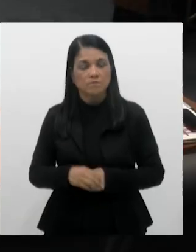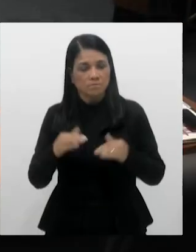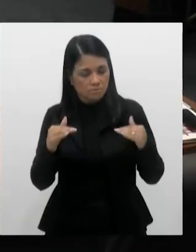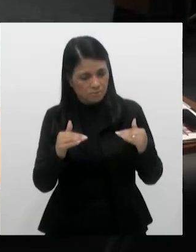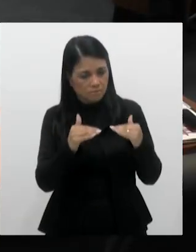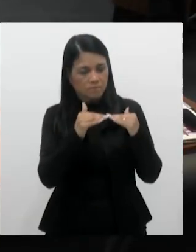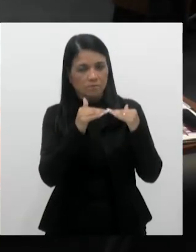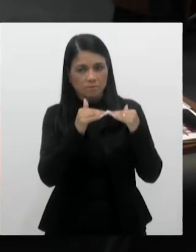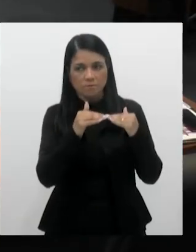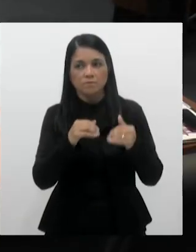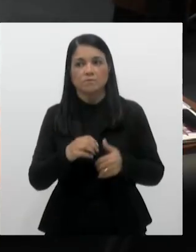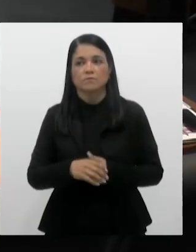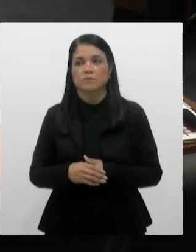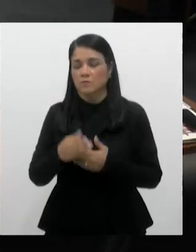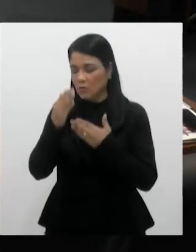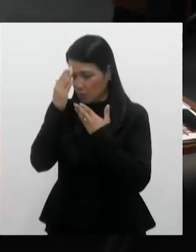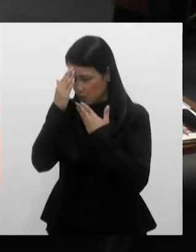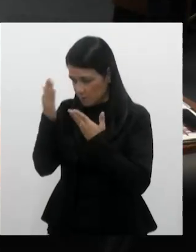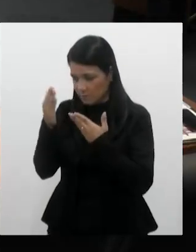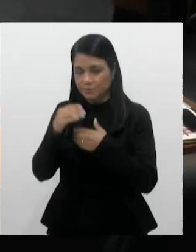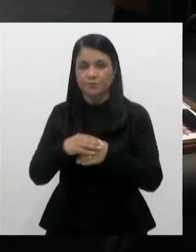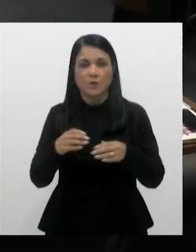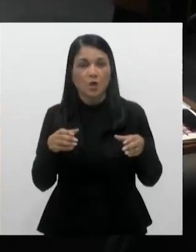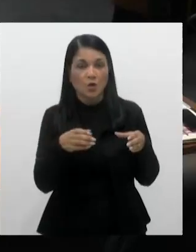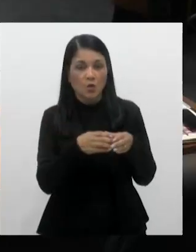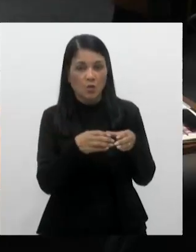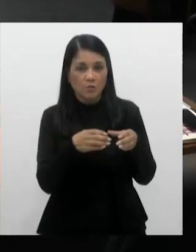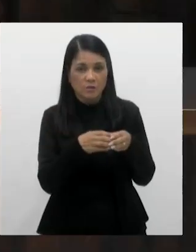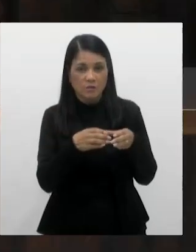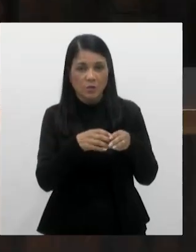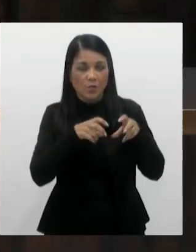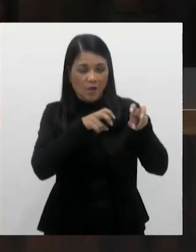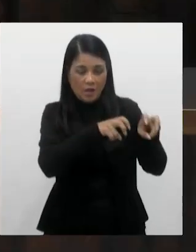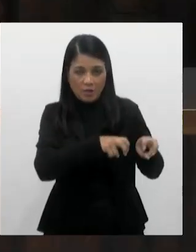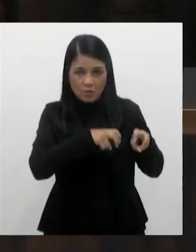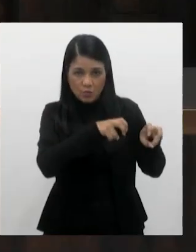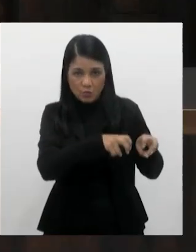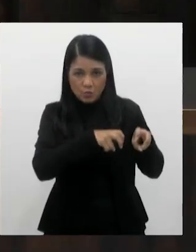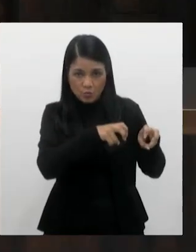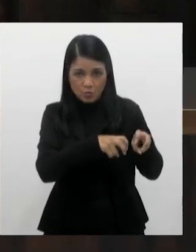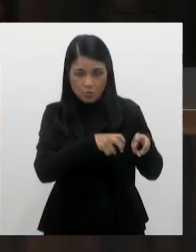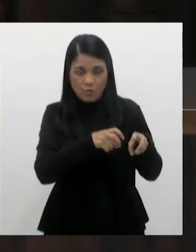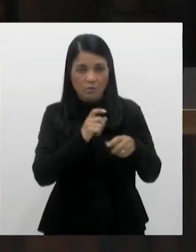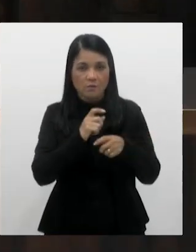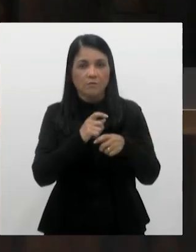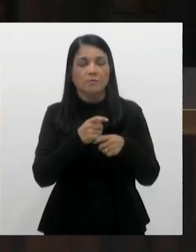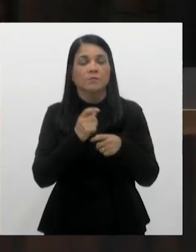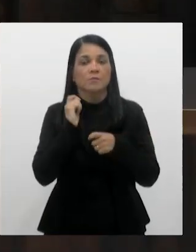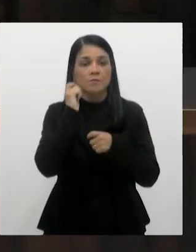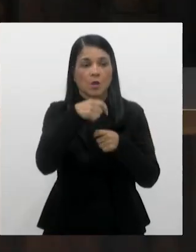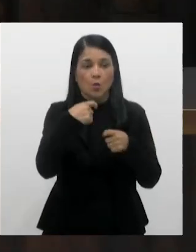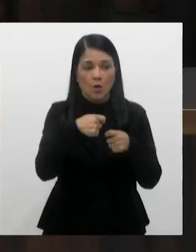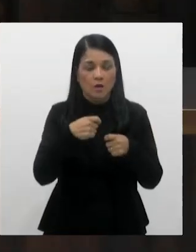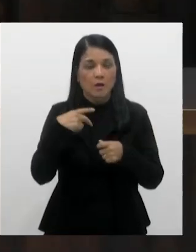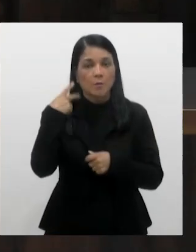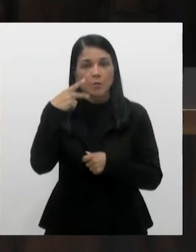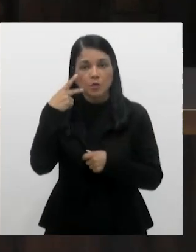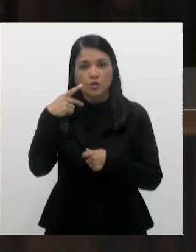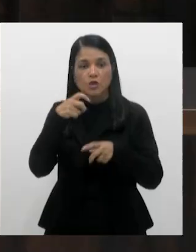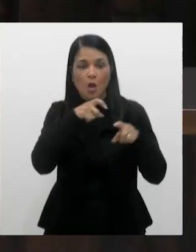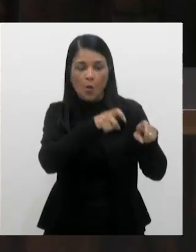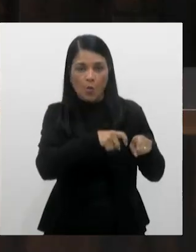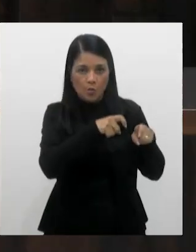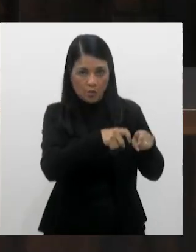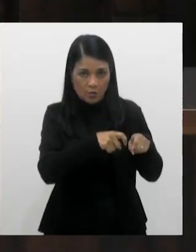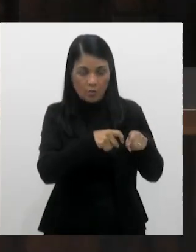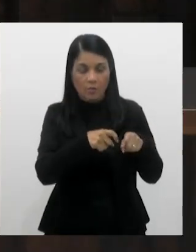Favorável, presidente. Obrigado. Pela Comissão de Agricultura, Pecuária e Políticas Rural e Agrária, o